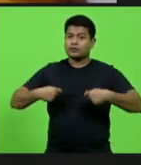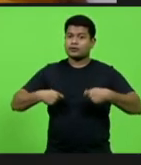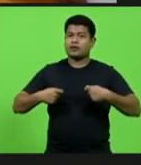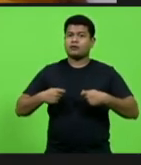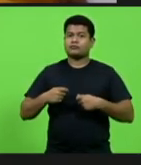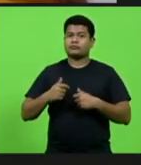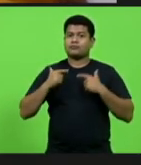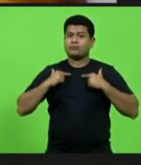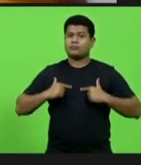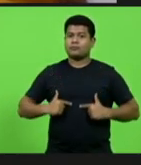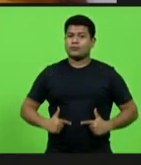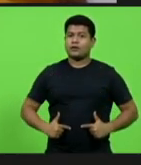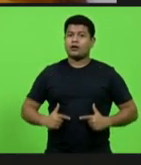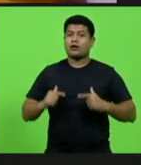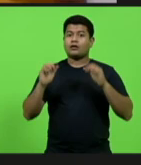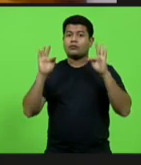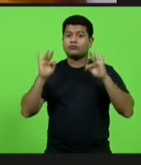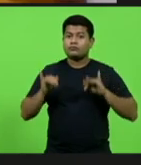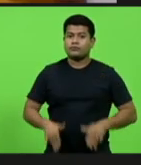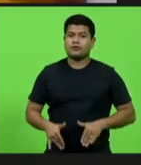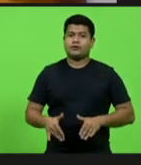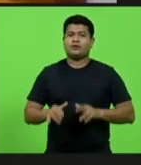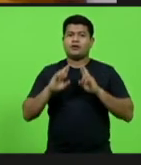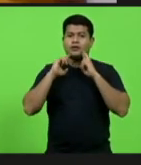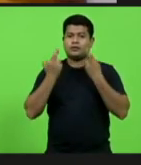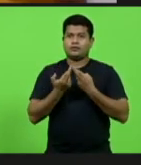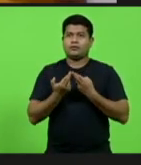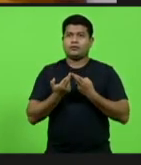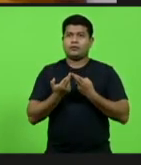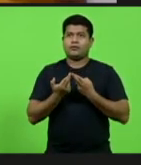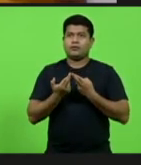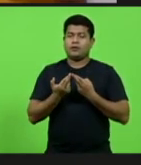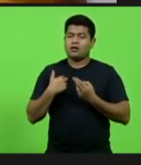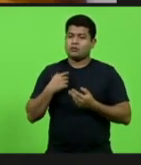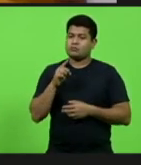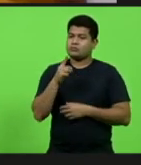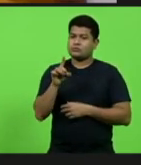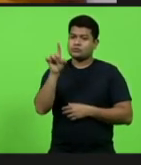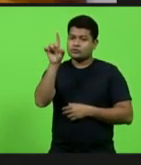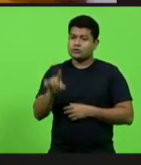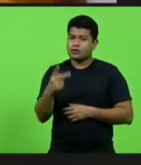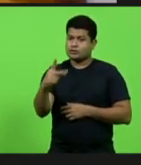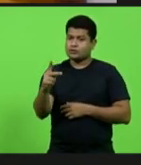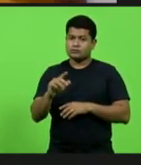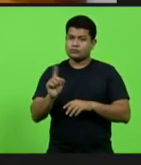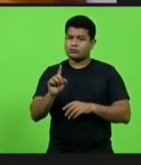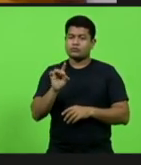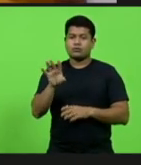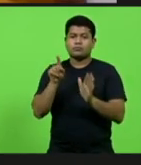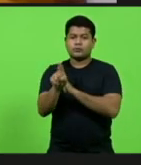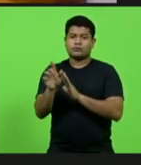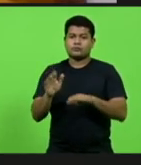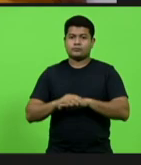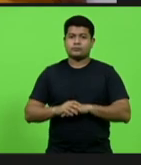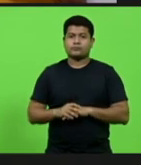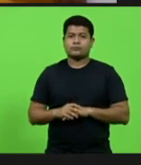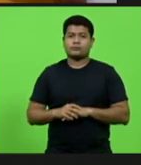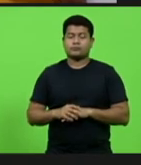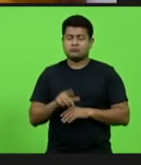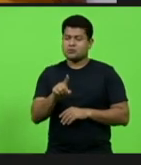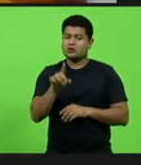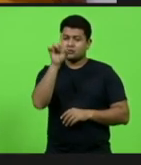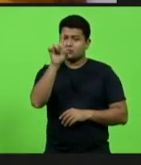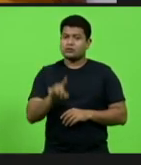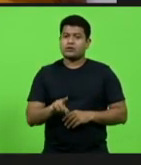seu encerramento da audiência. Não é. Não estou tirando seu direito de fala, mas apenas questionando. Não, a senhora tem todo o direito de falar, mas eu